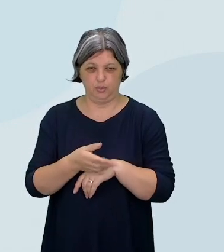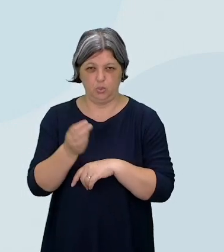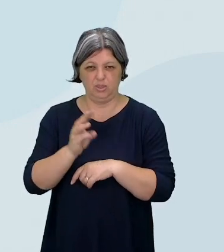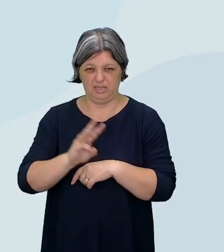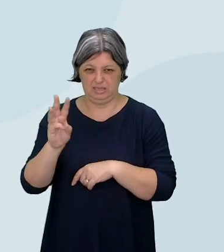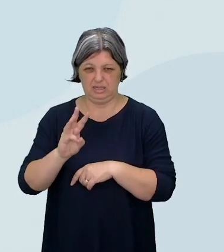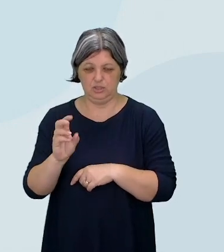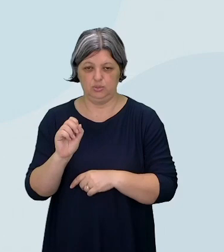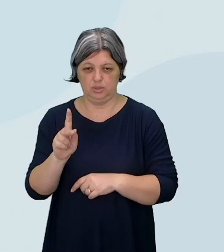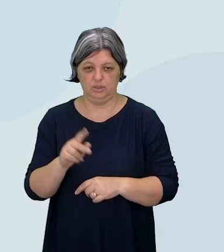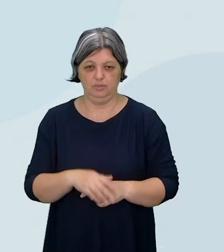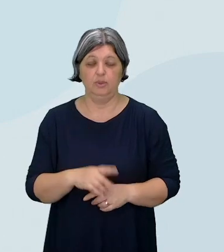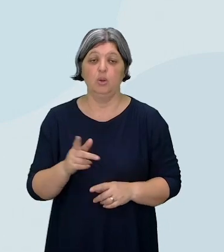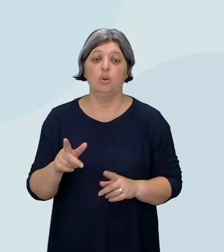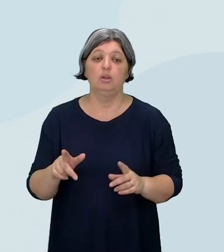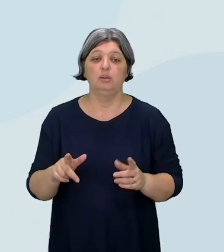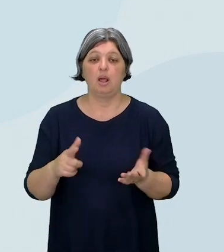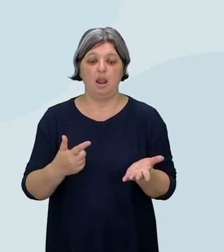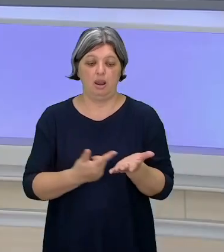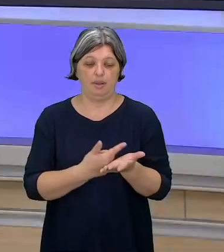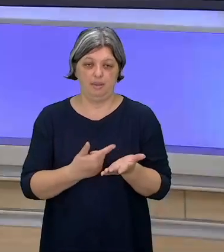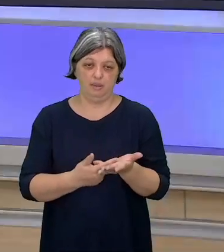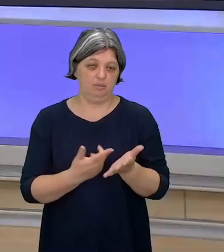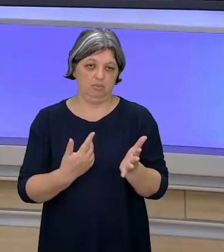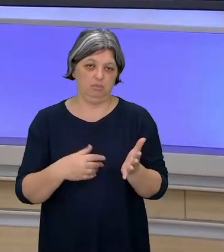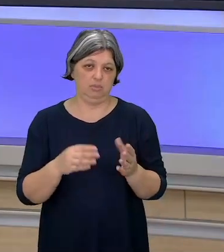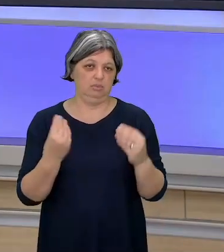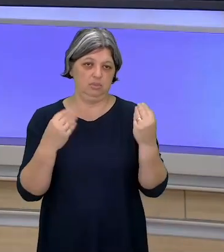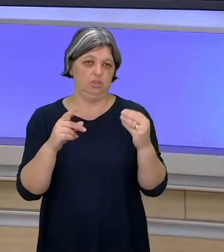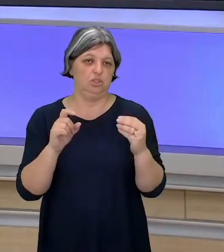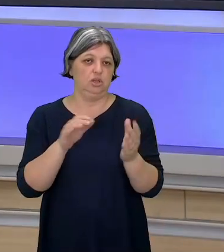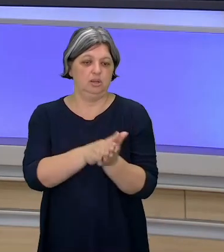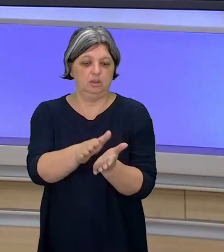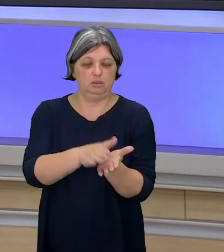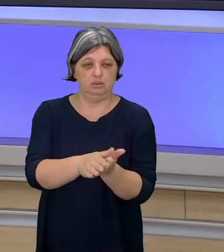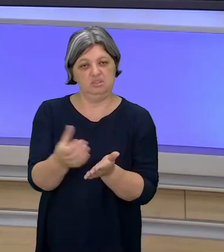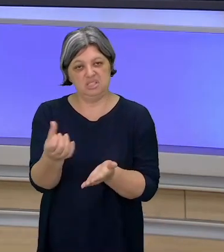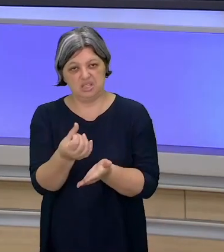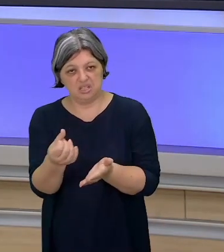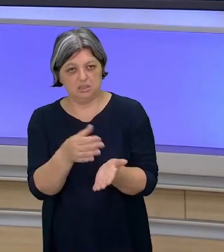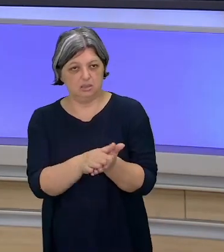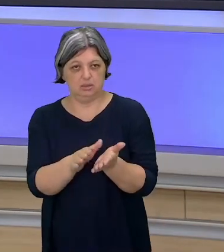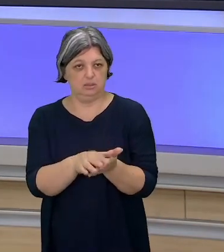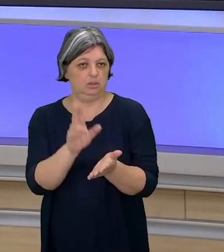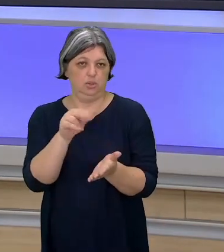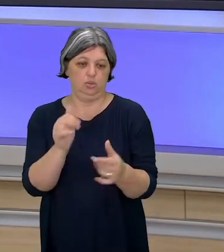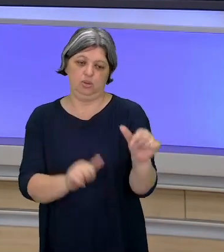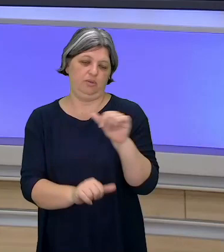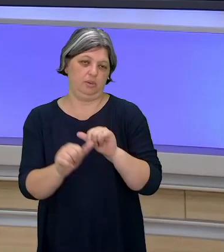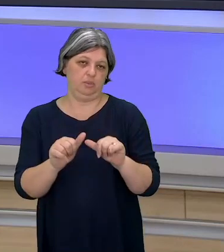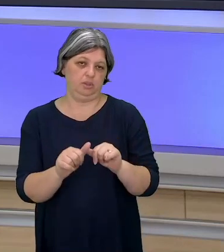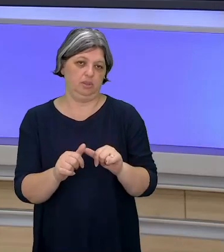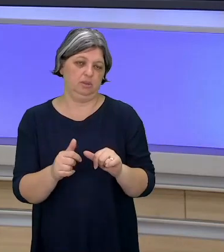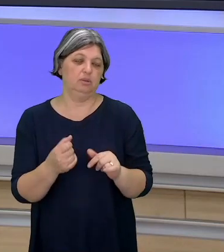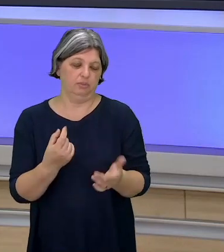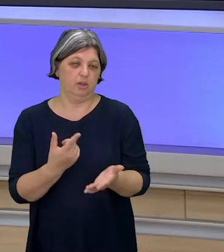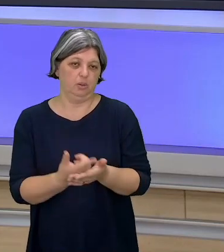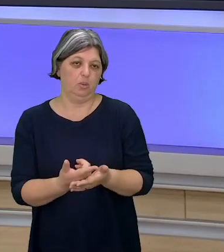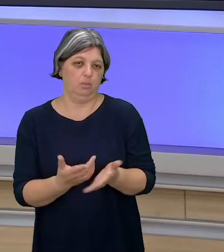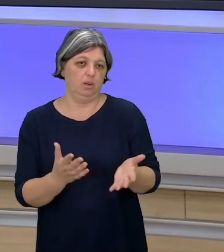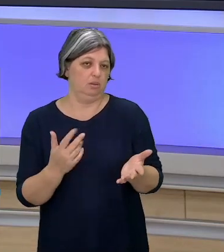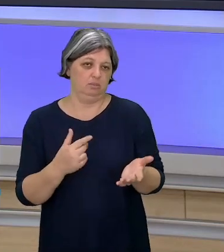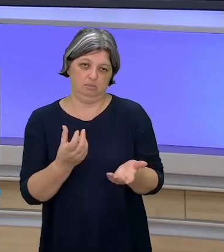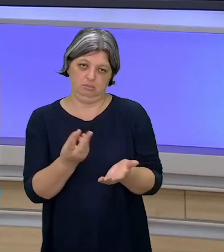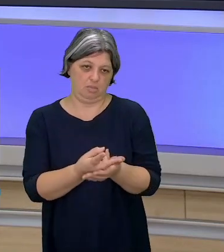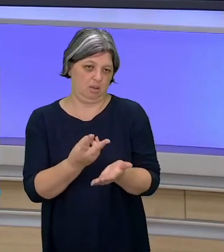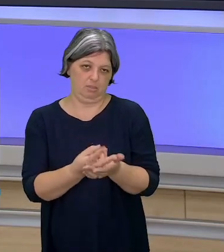tá? Quando é livro, não. Você só coloca a edição. Tipo, a 6ª edição do livro nunca vai ter mudança. Você vai comprar a 6ª edição, vai ser a mesma